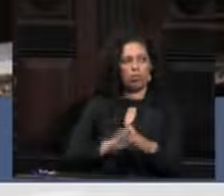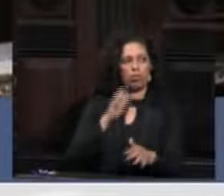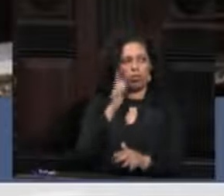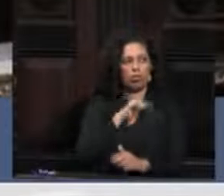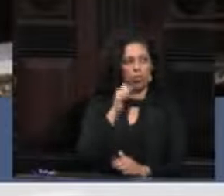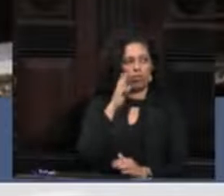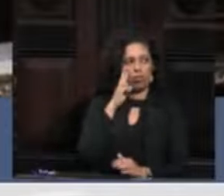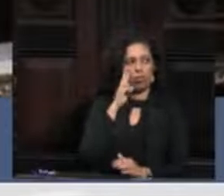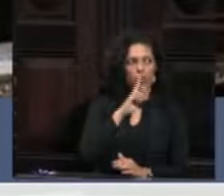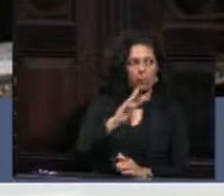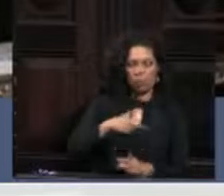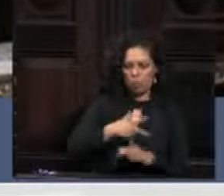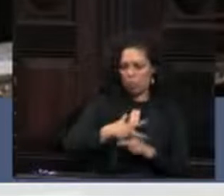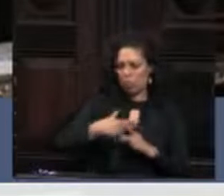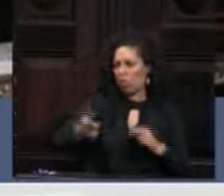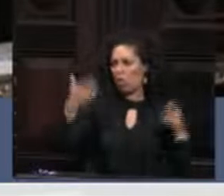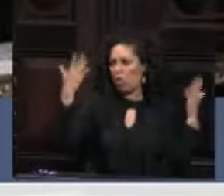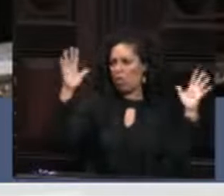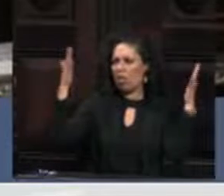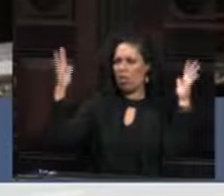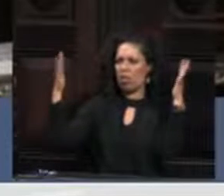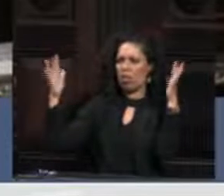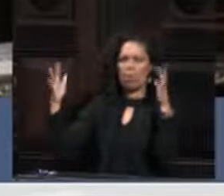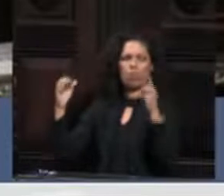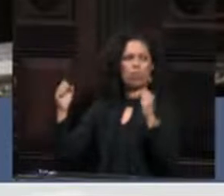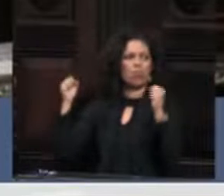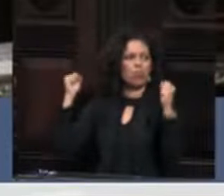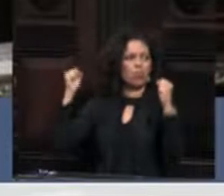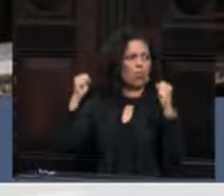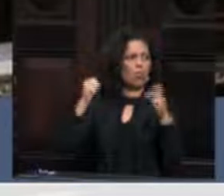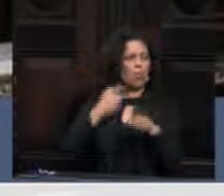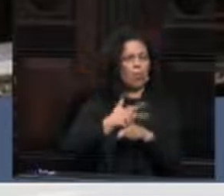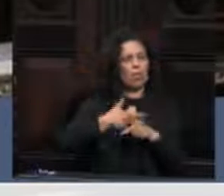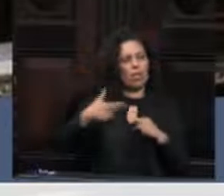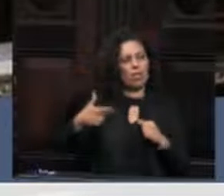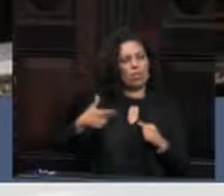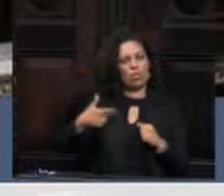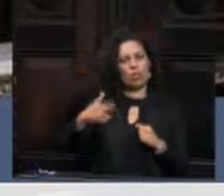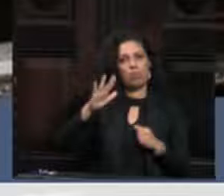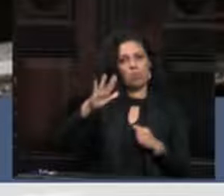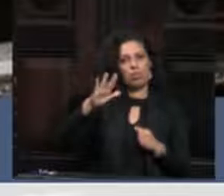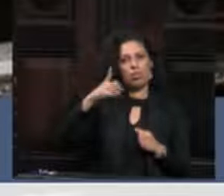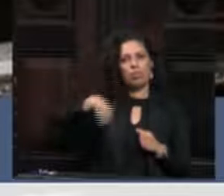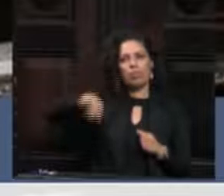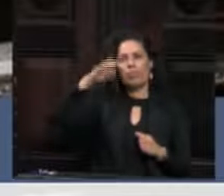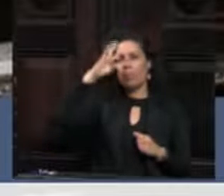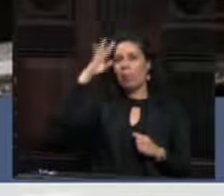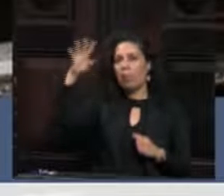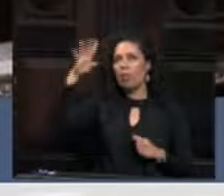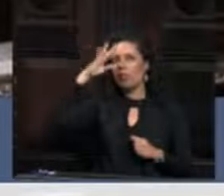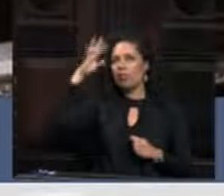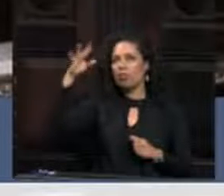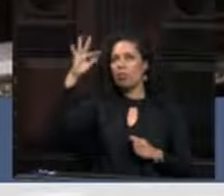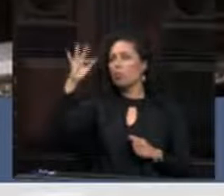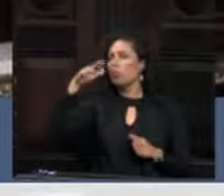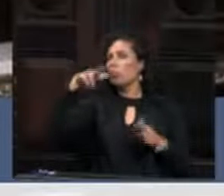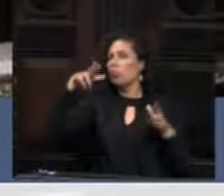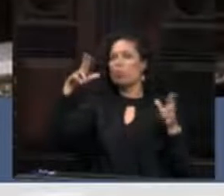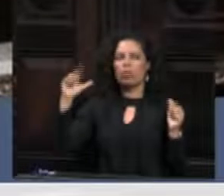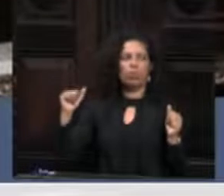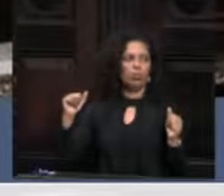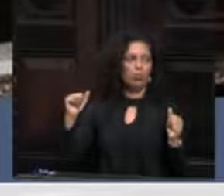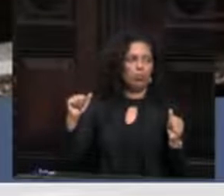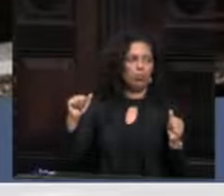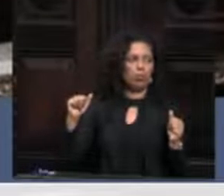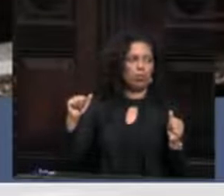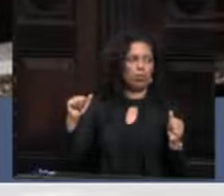diante daquela vitória comemoraram. Não poderiam imaginar que para alguns aquilo